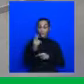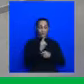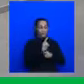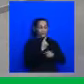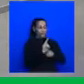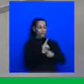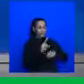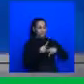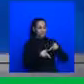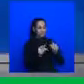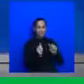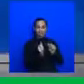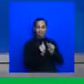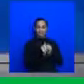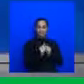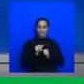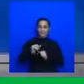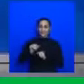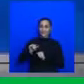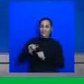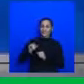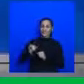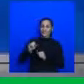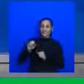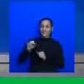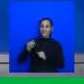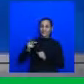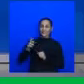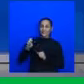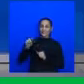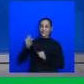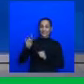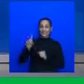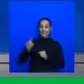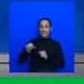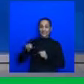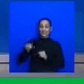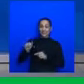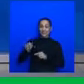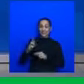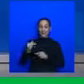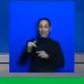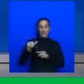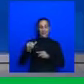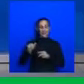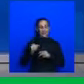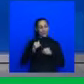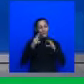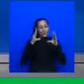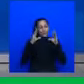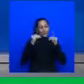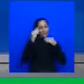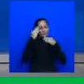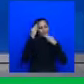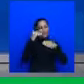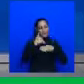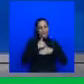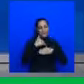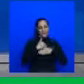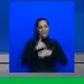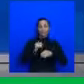presença de duas auditoras populares, a Ieda Silva e a Maria Reis. Boa noite. Boa noite. Obrigada pela